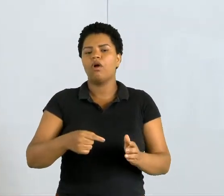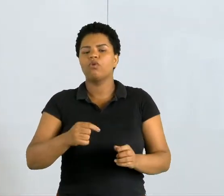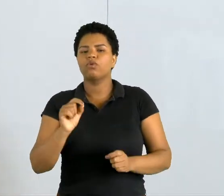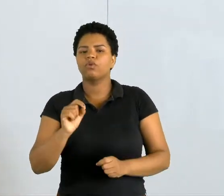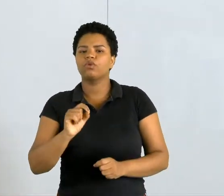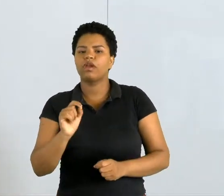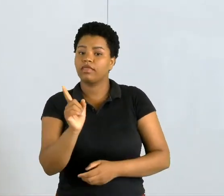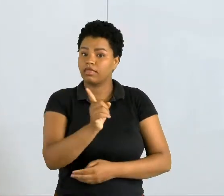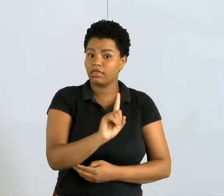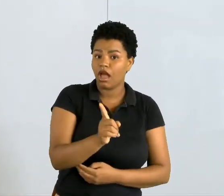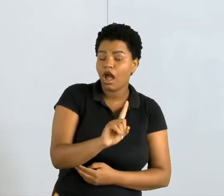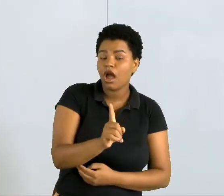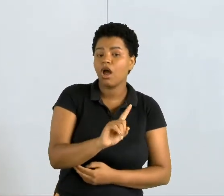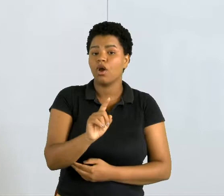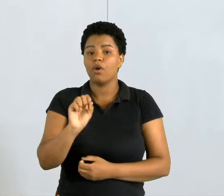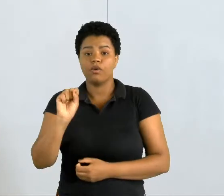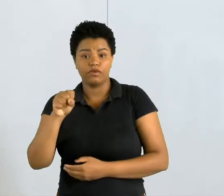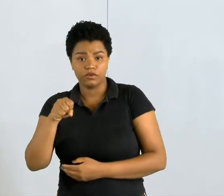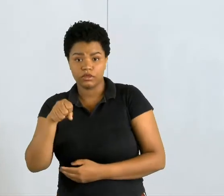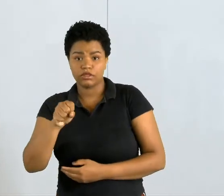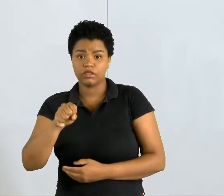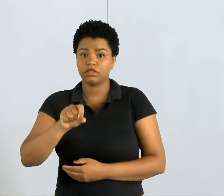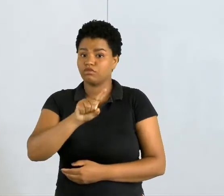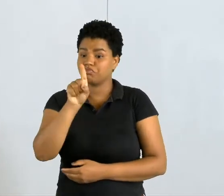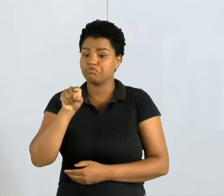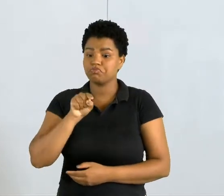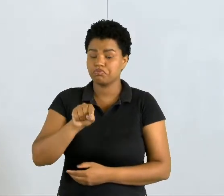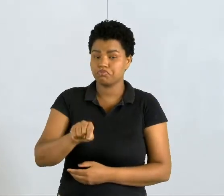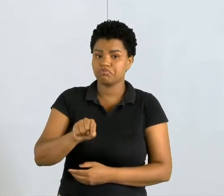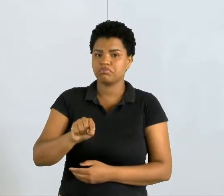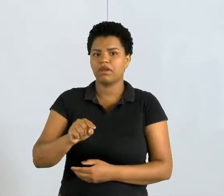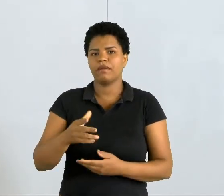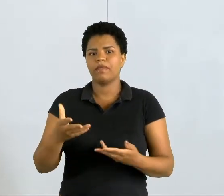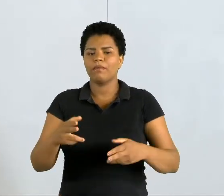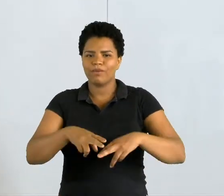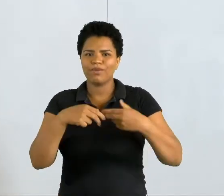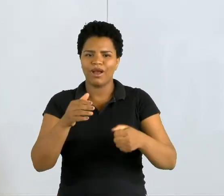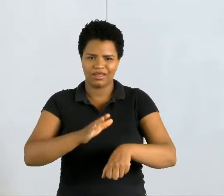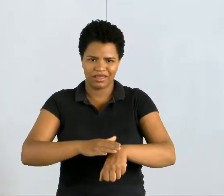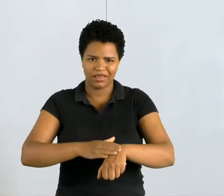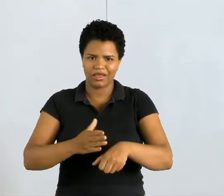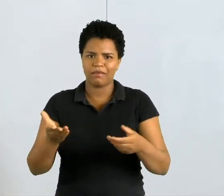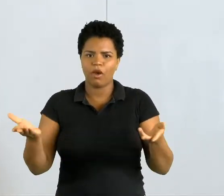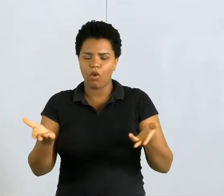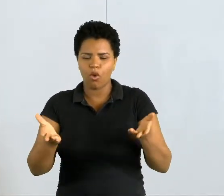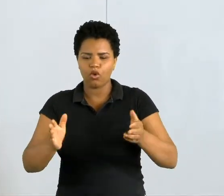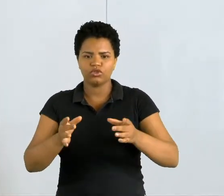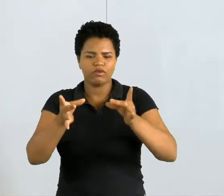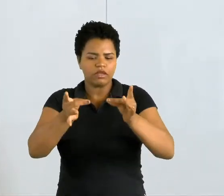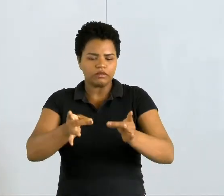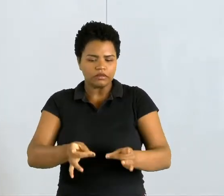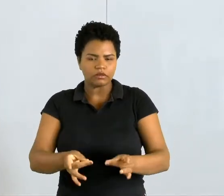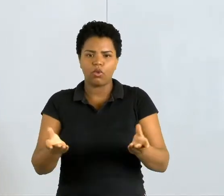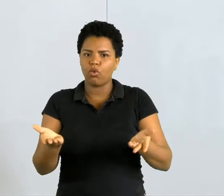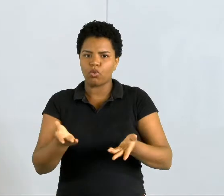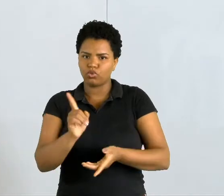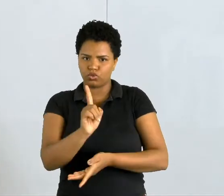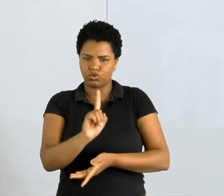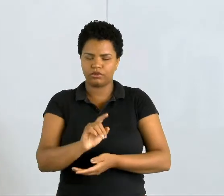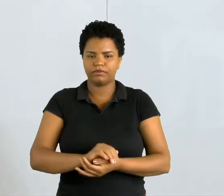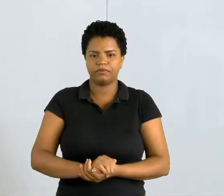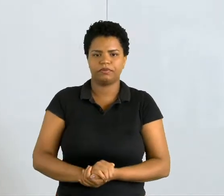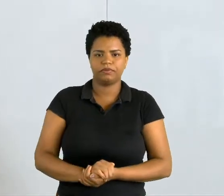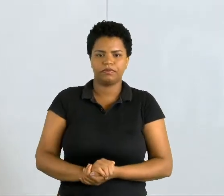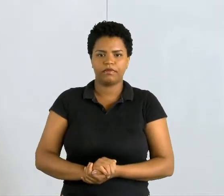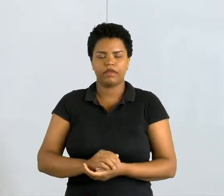interrogativa, mas em função do nosso tempo não vai dar pra gente adentrar, né, esmiuçar o assunto. Então vamos falar hoje